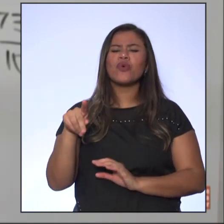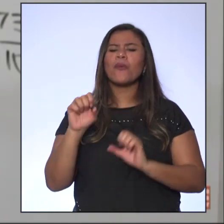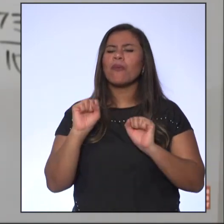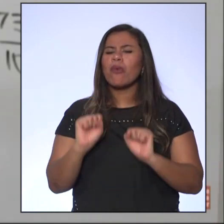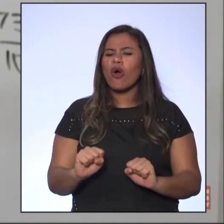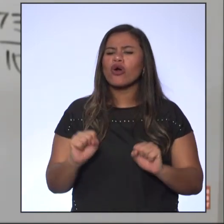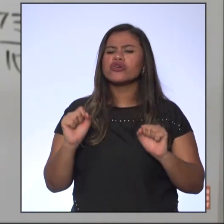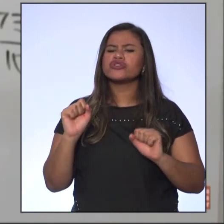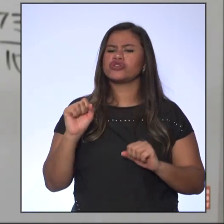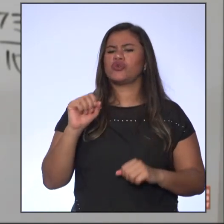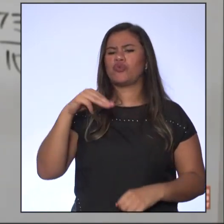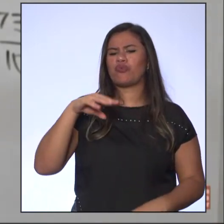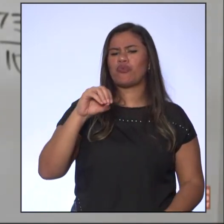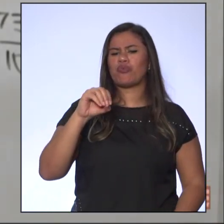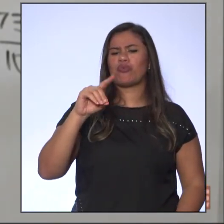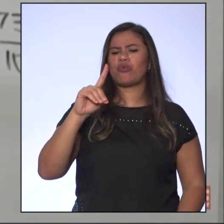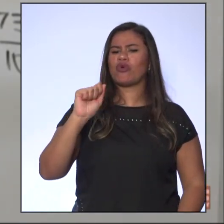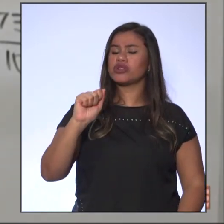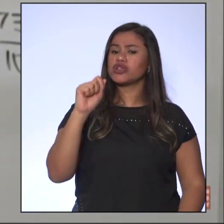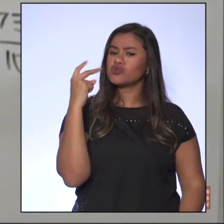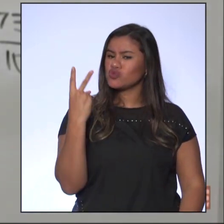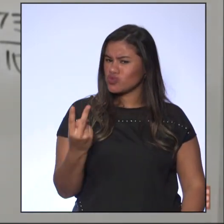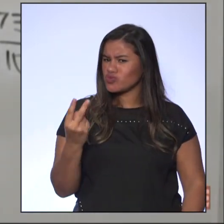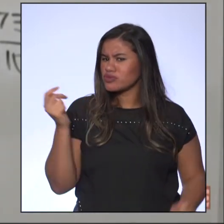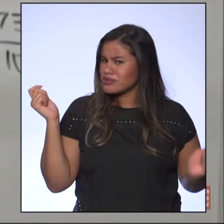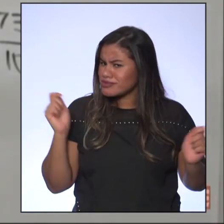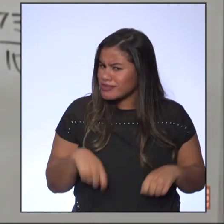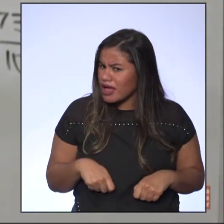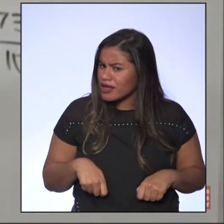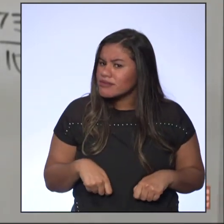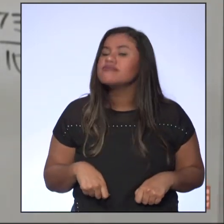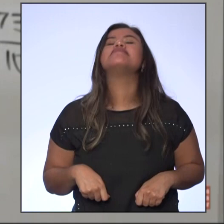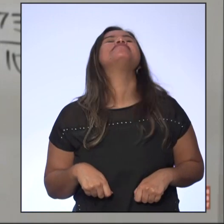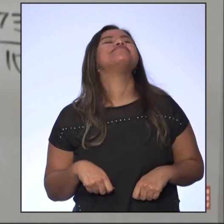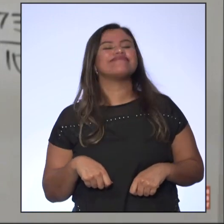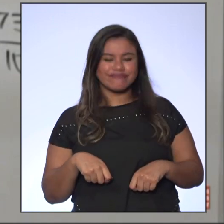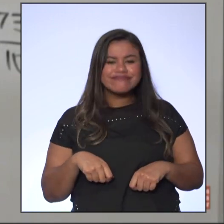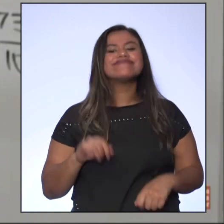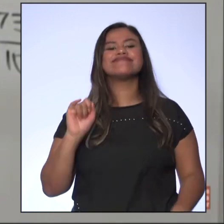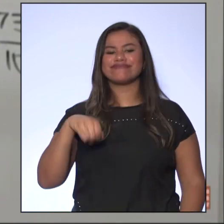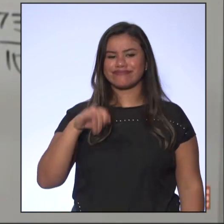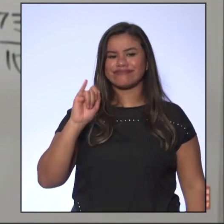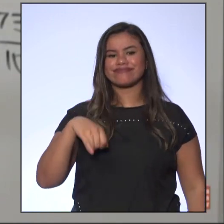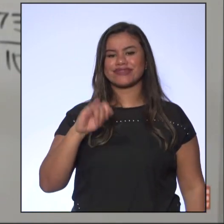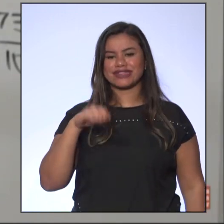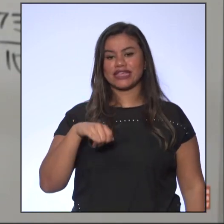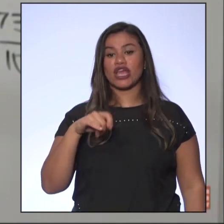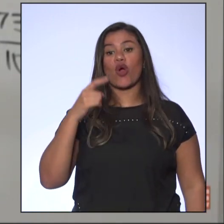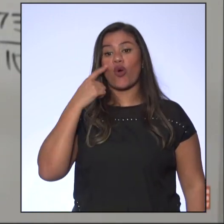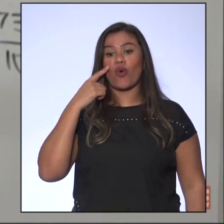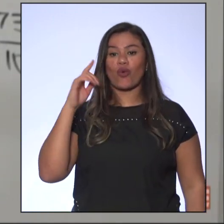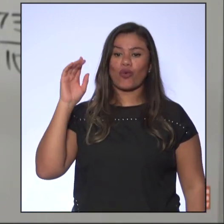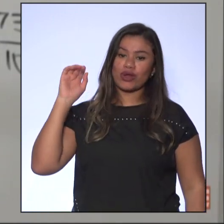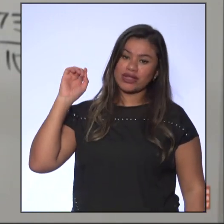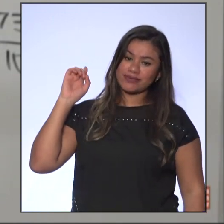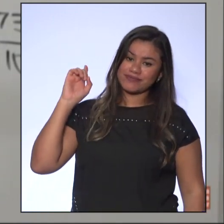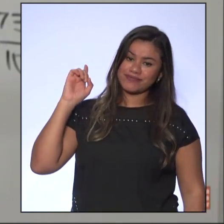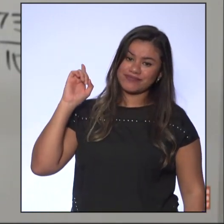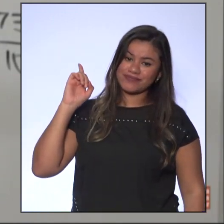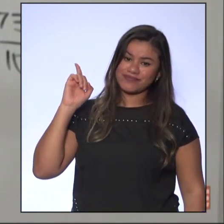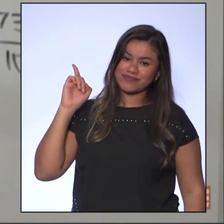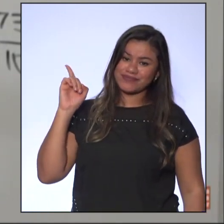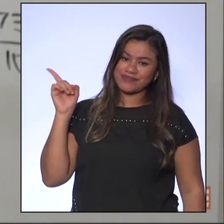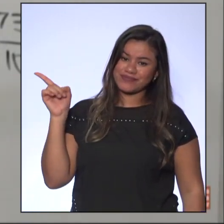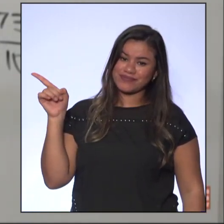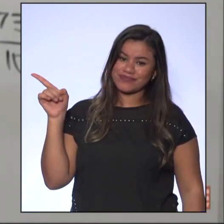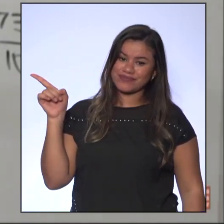modas? Pode sim. Se eu tivesse uma situação aqui, chamar de B, colocar aqui 4,